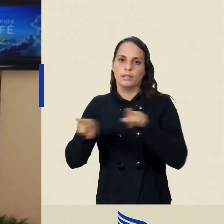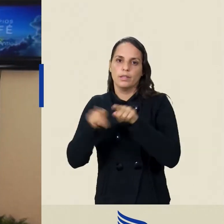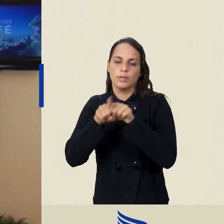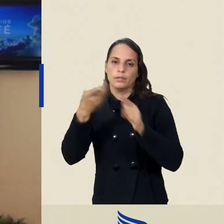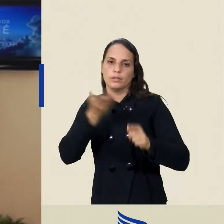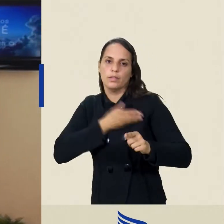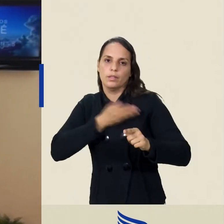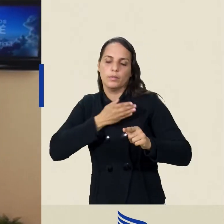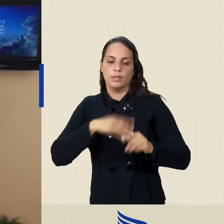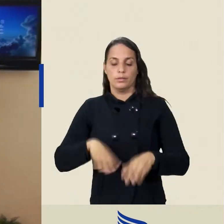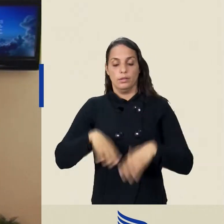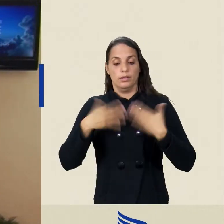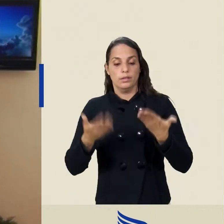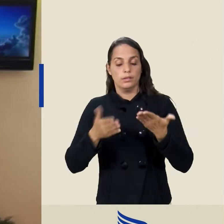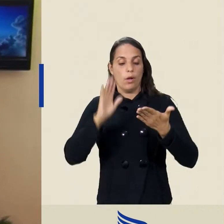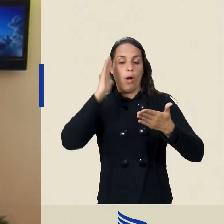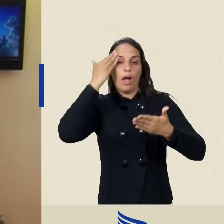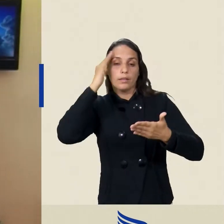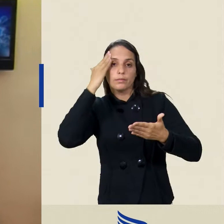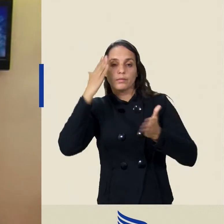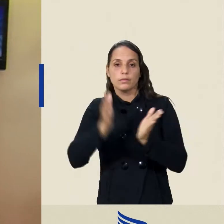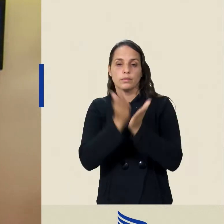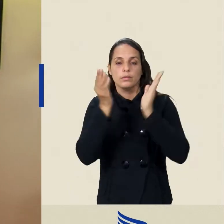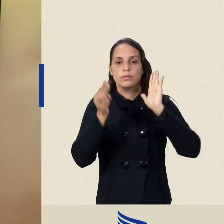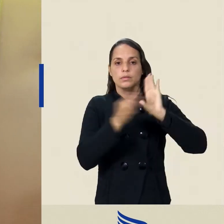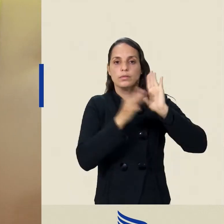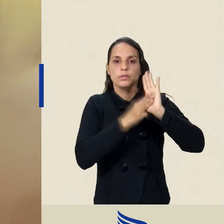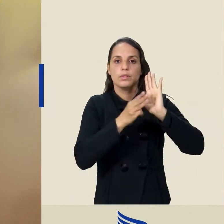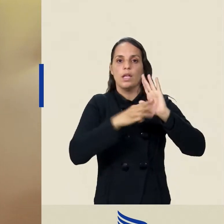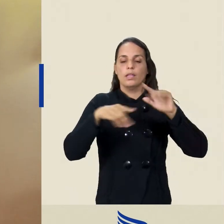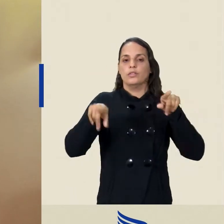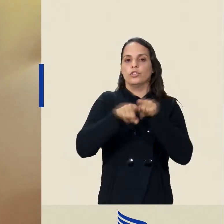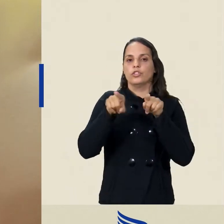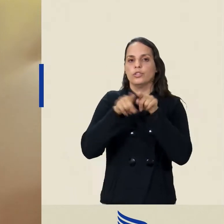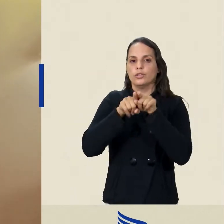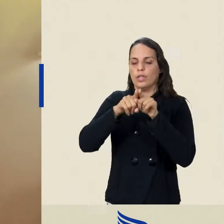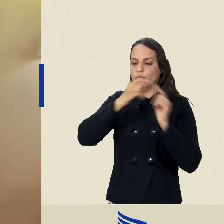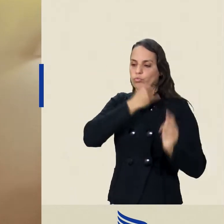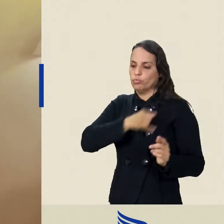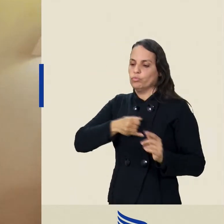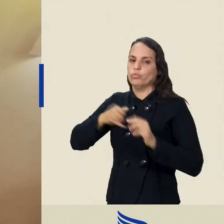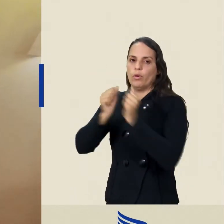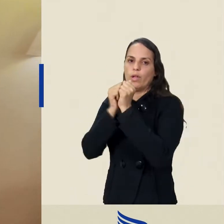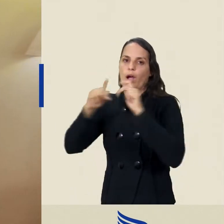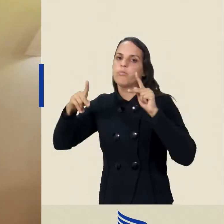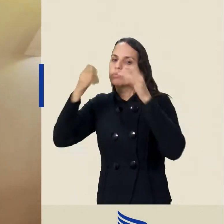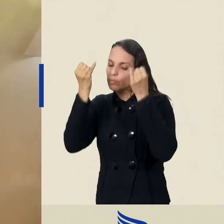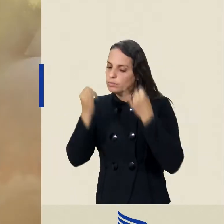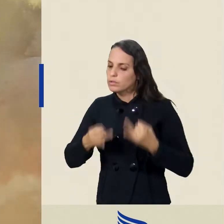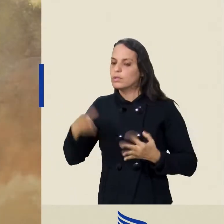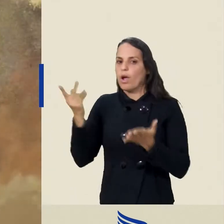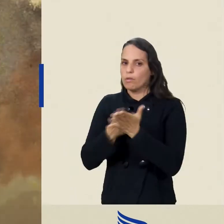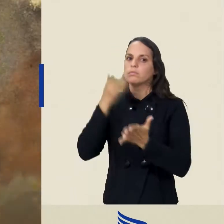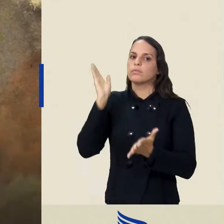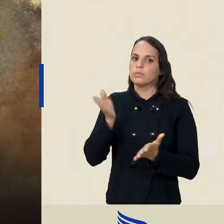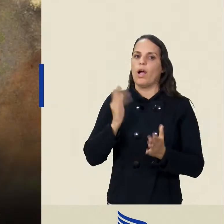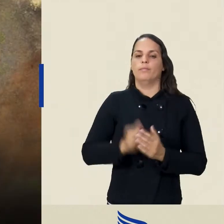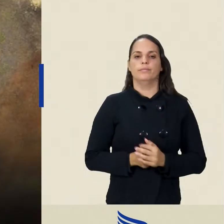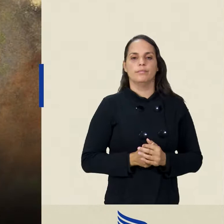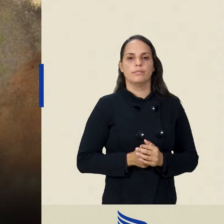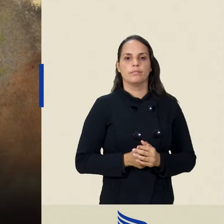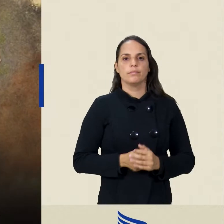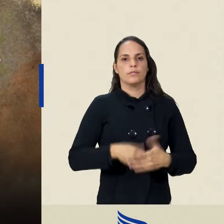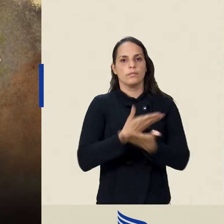livro de Daniel no tempo do fim também foi predita por João no Apocalipse, capítulo 10. E a